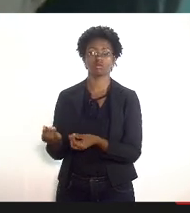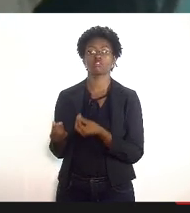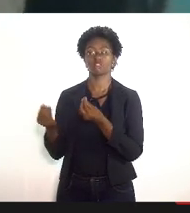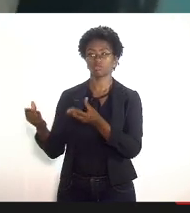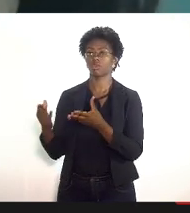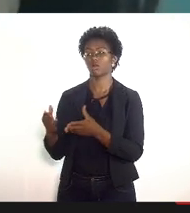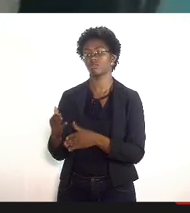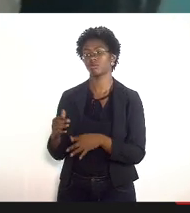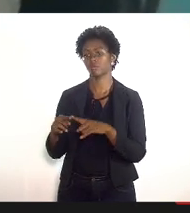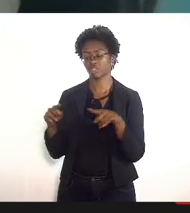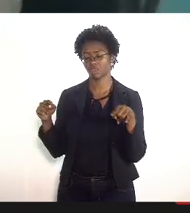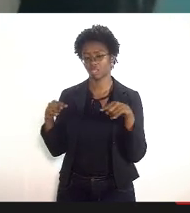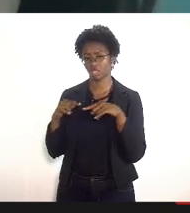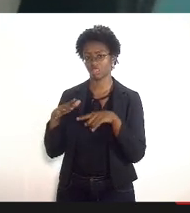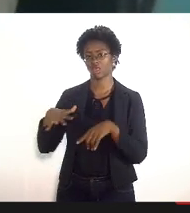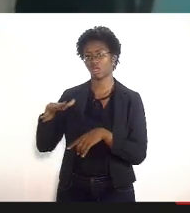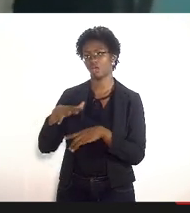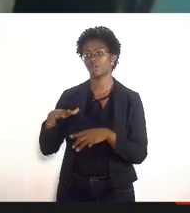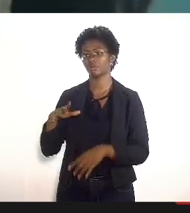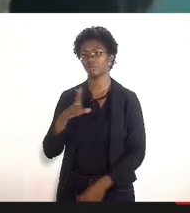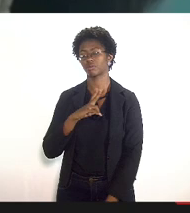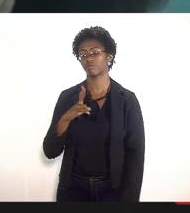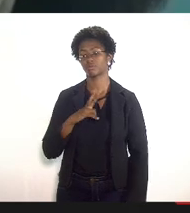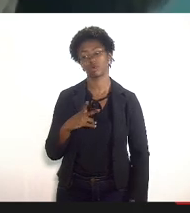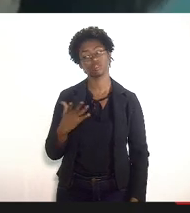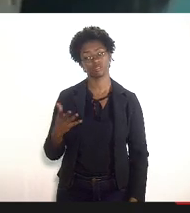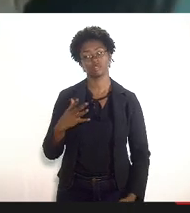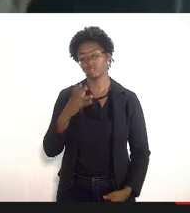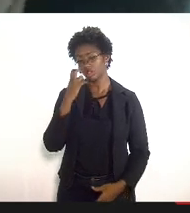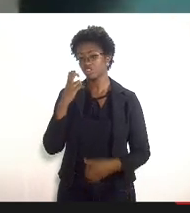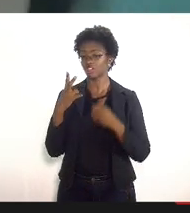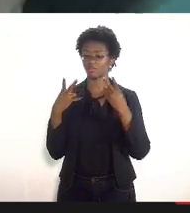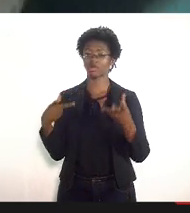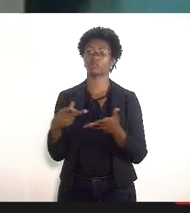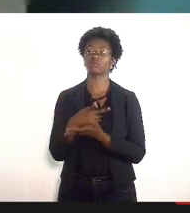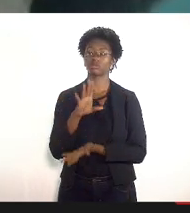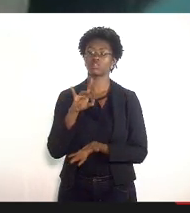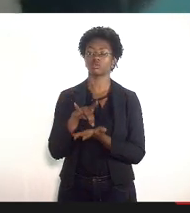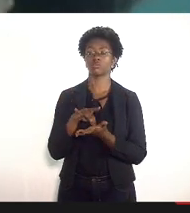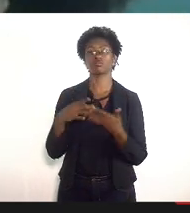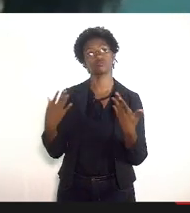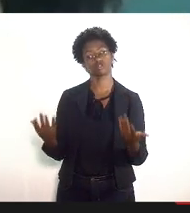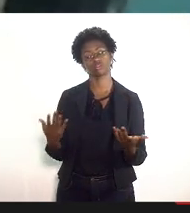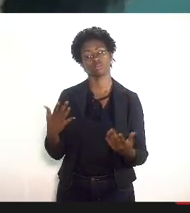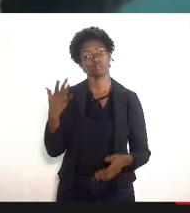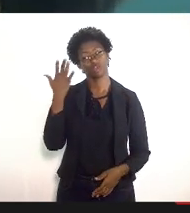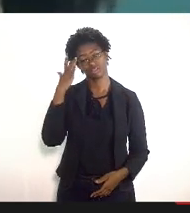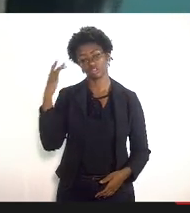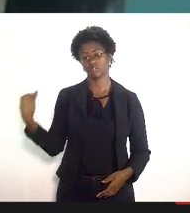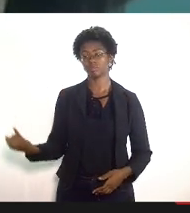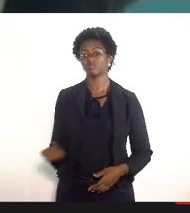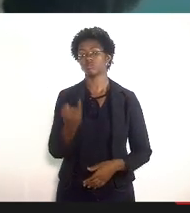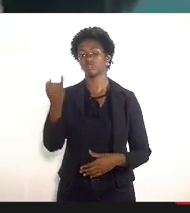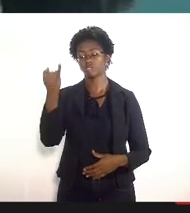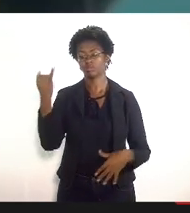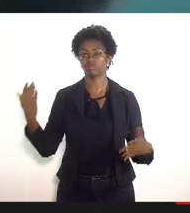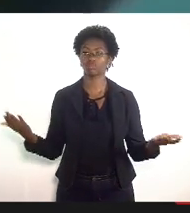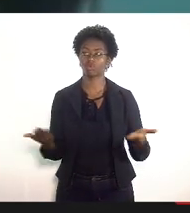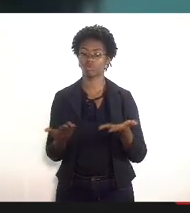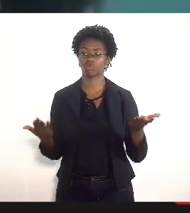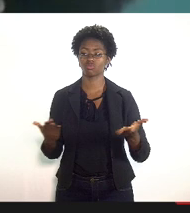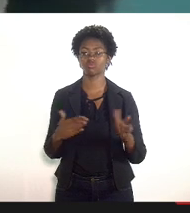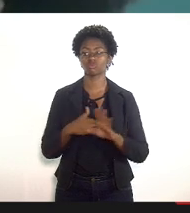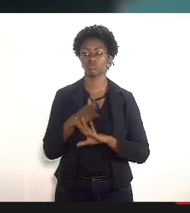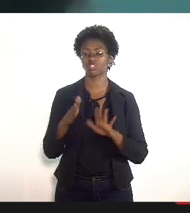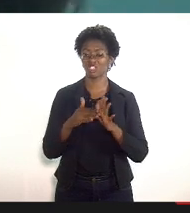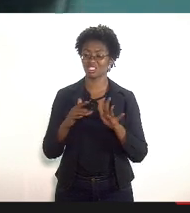privado, e aí cada vez mais a gente está vendo essa concretização. Então, acho que é fundamental que a gente saia daqui hoje com medidas